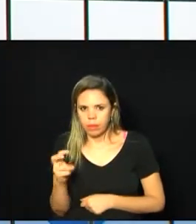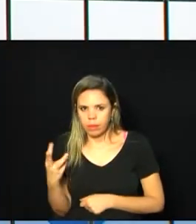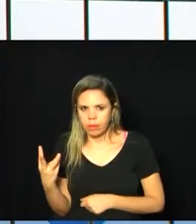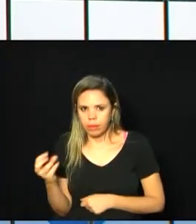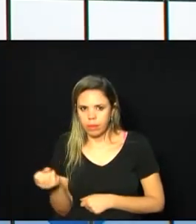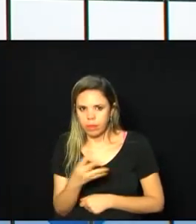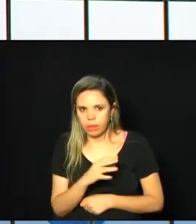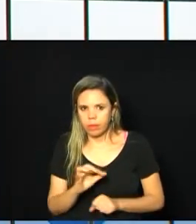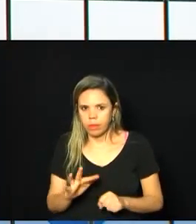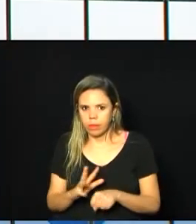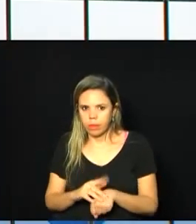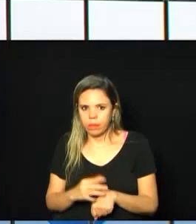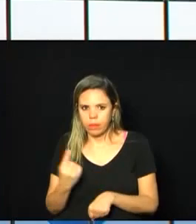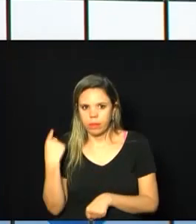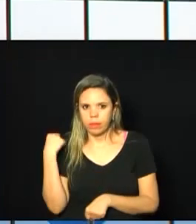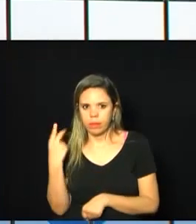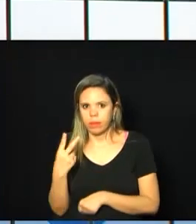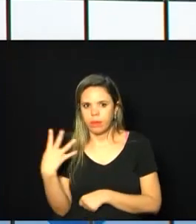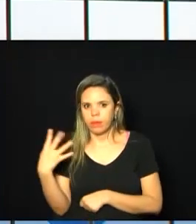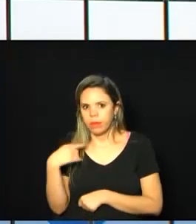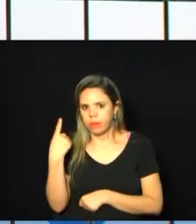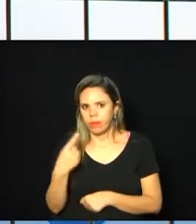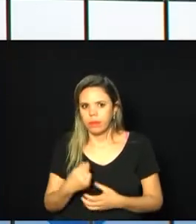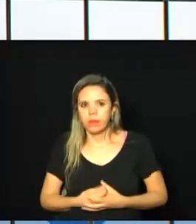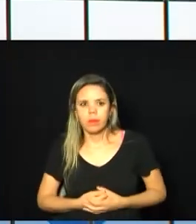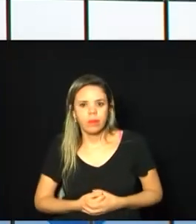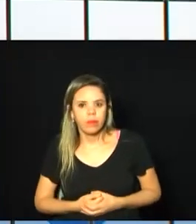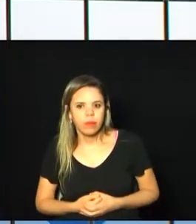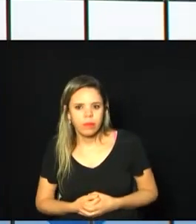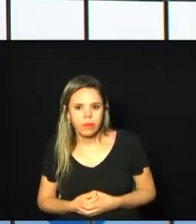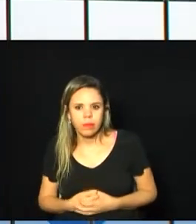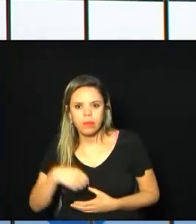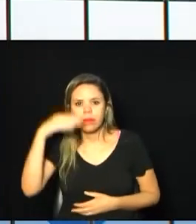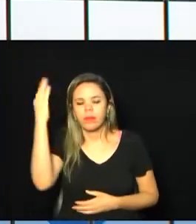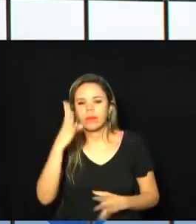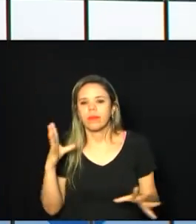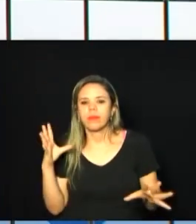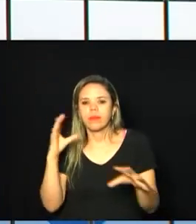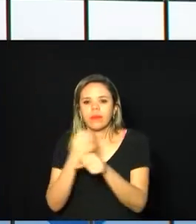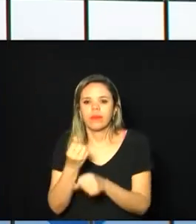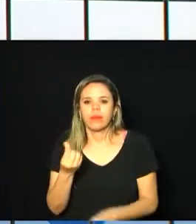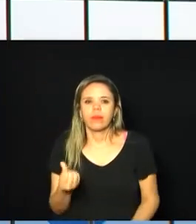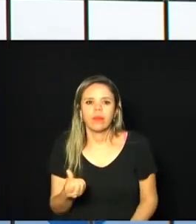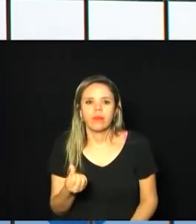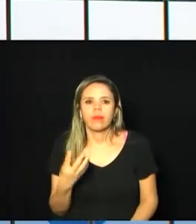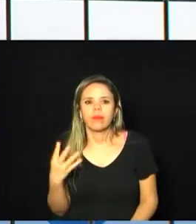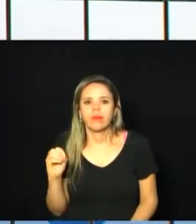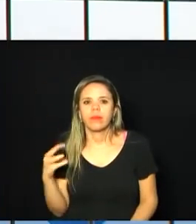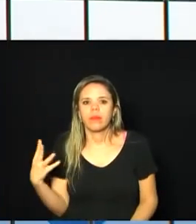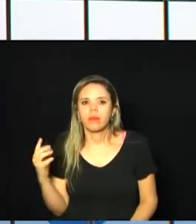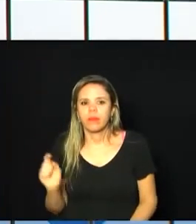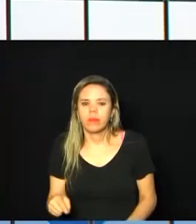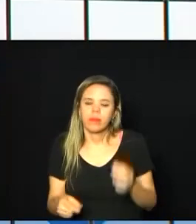16.853 novos casos nas últimas 24 horas. E o Brasil soma